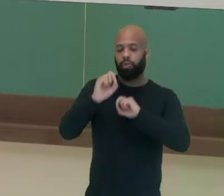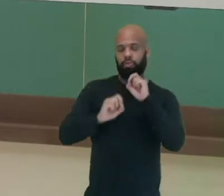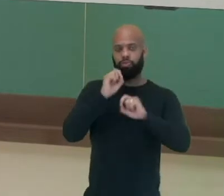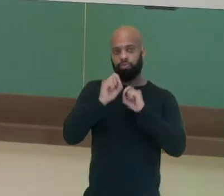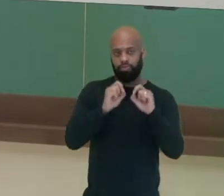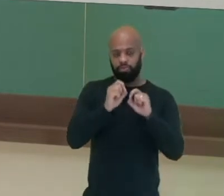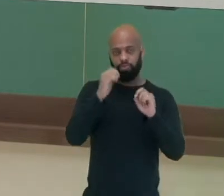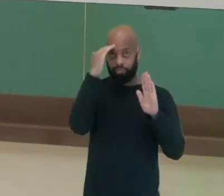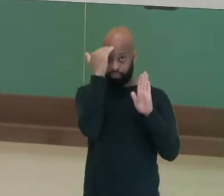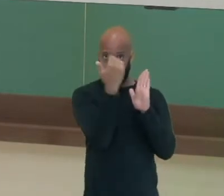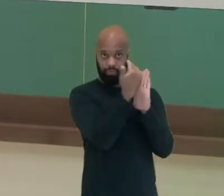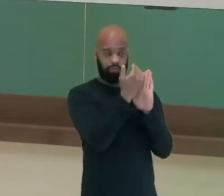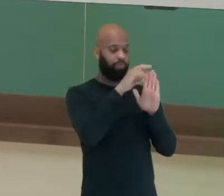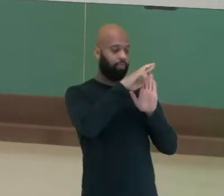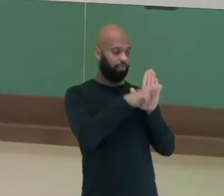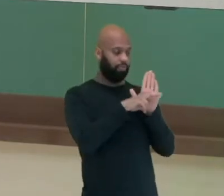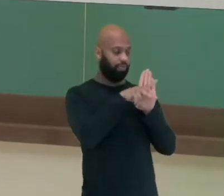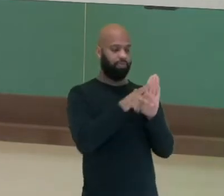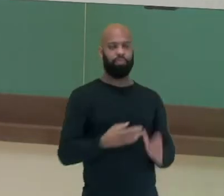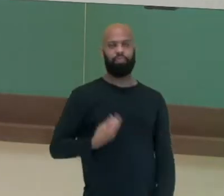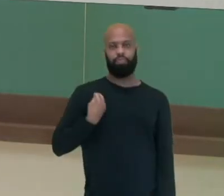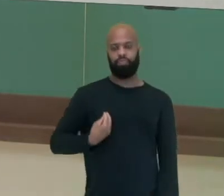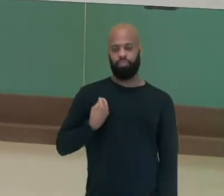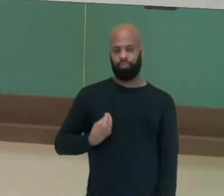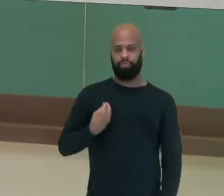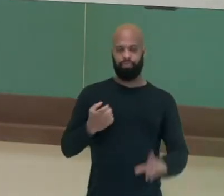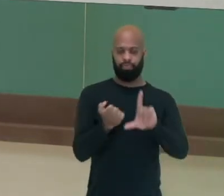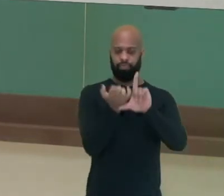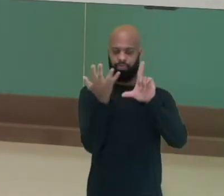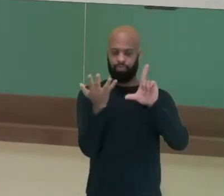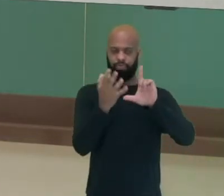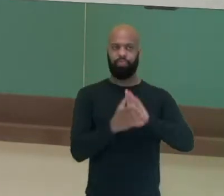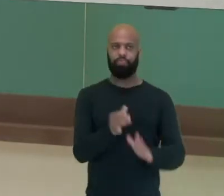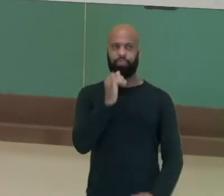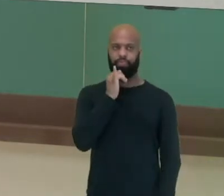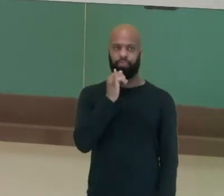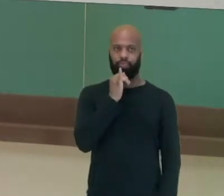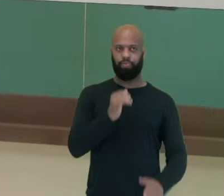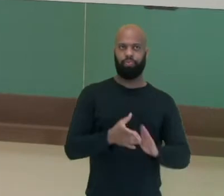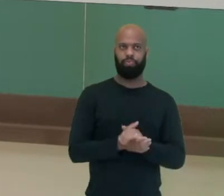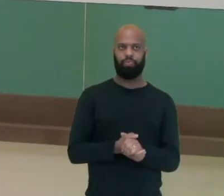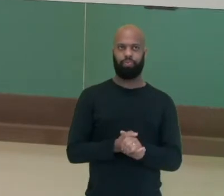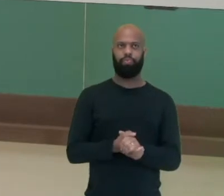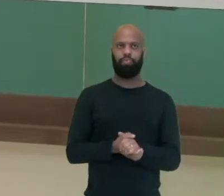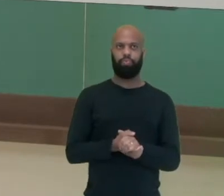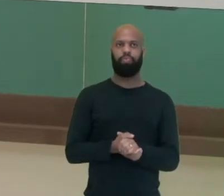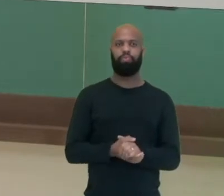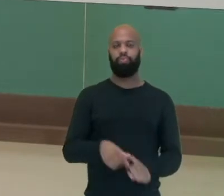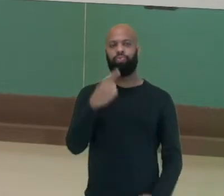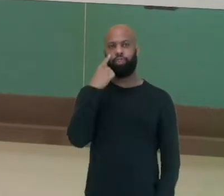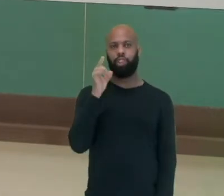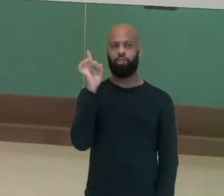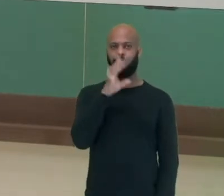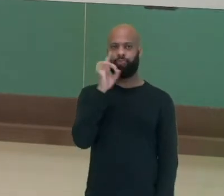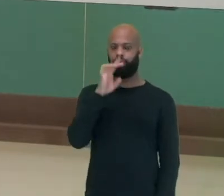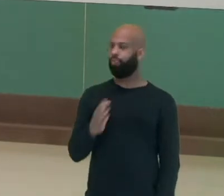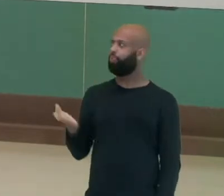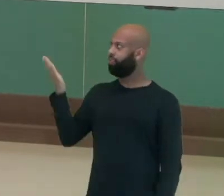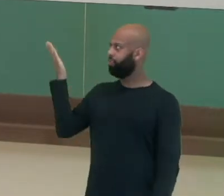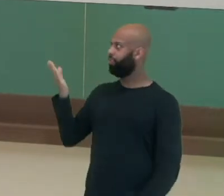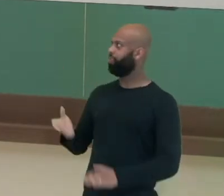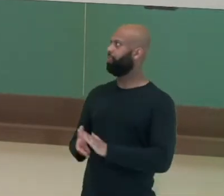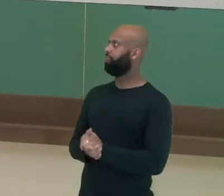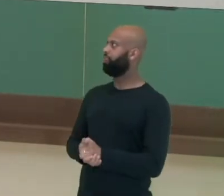em consideração a condição de existência de logaritmo. Exemplo: queremos resolver essa